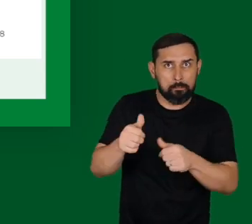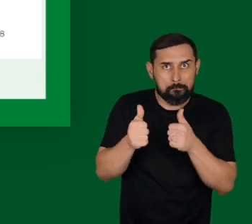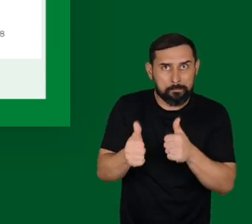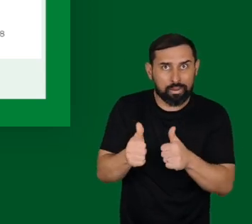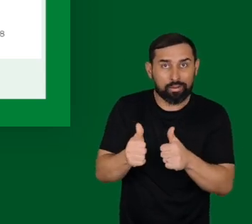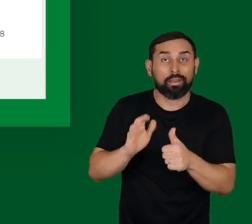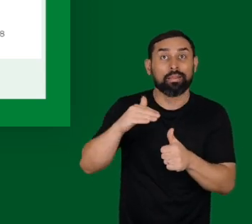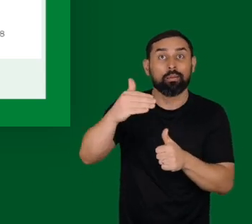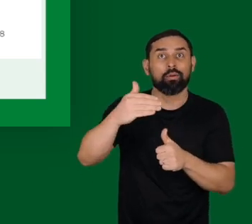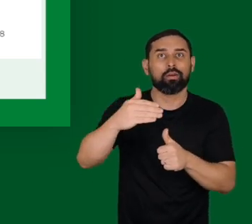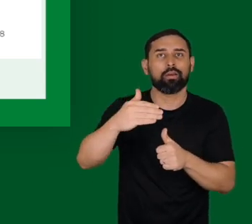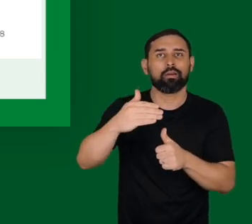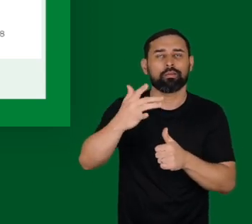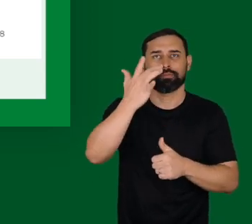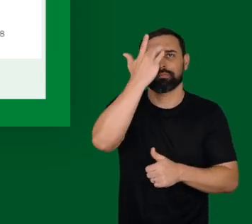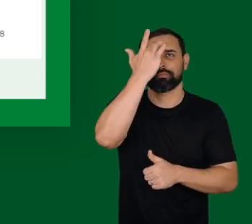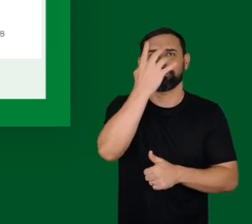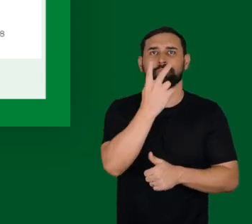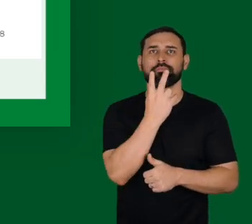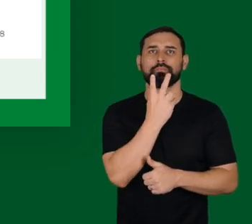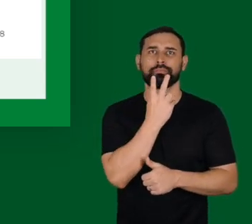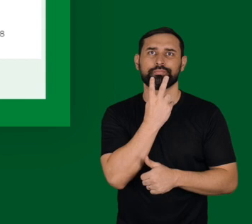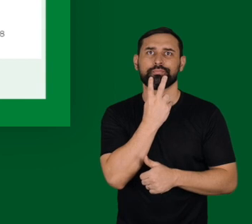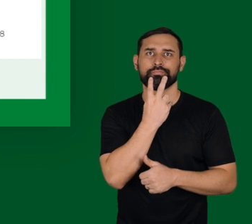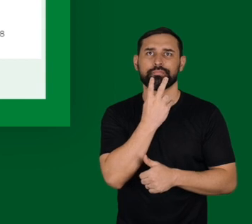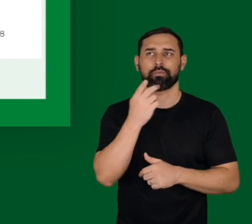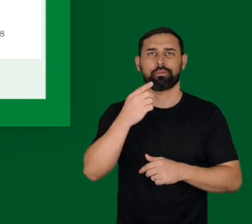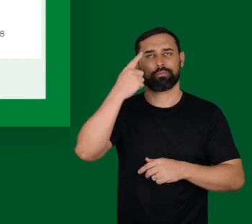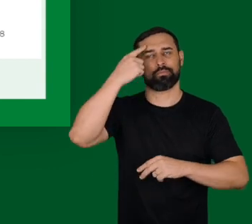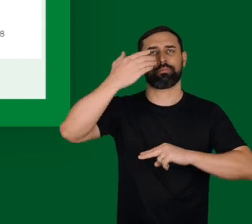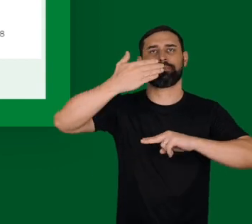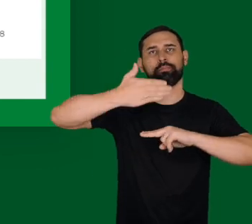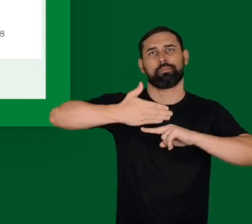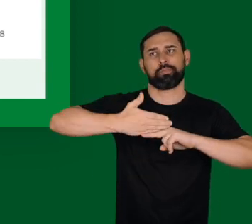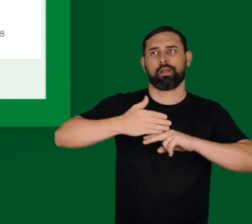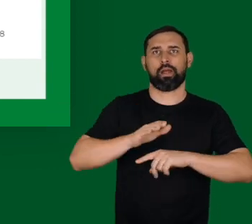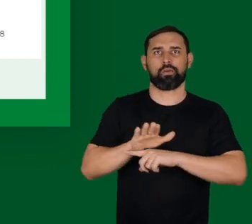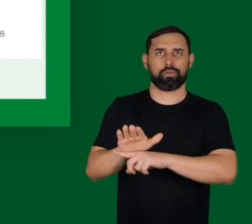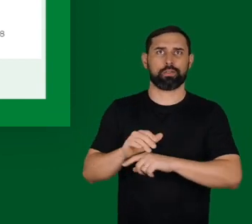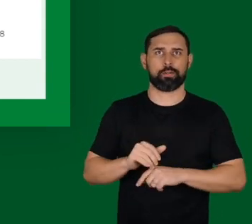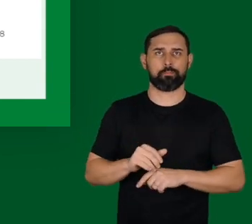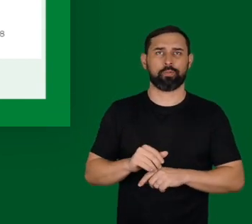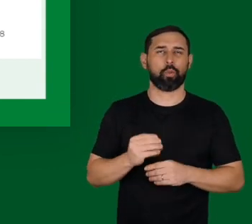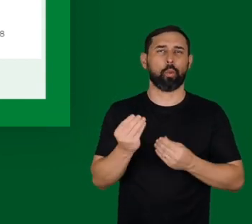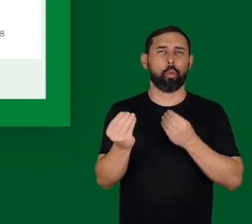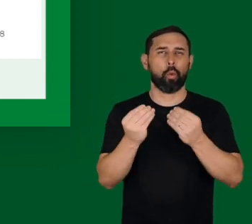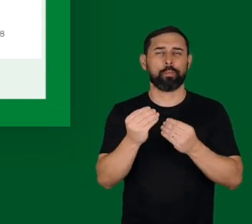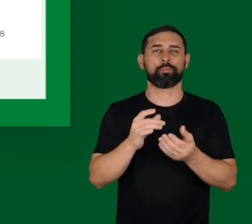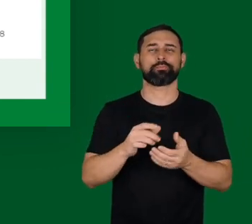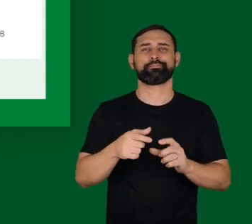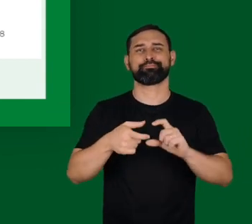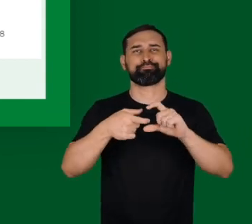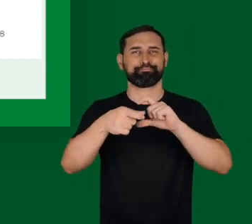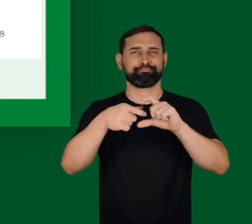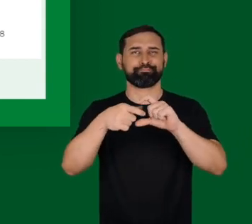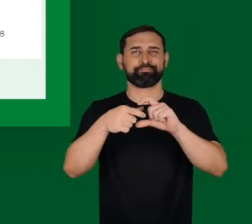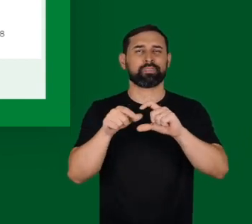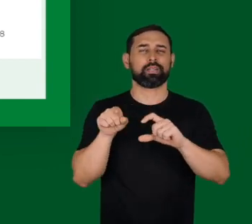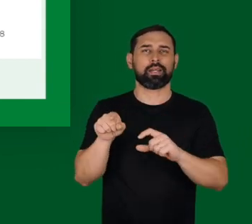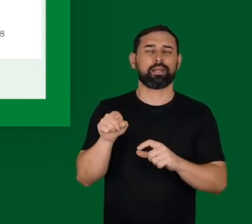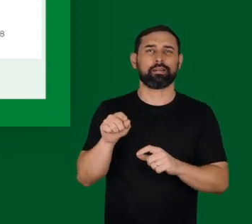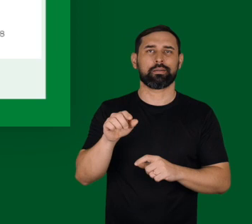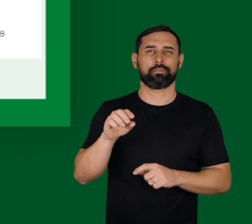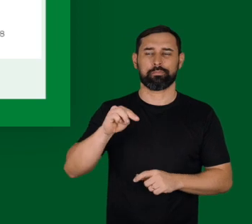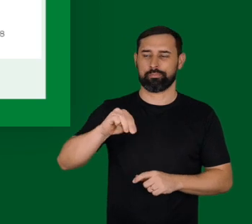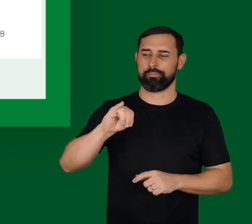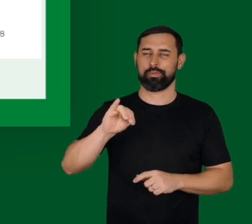bem oxigenado, porque aí a gente pode partir para a indução do coma, né, ou seja, fazer o tiopental, o